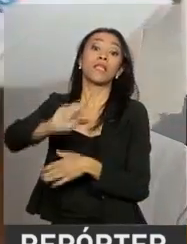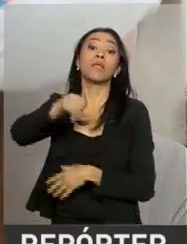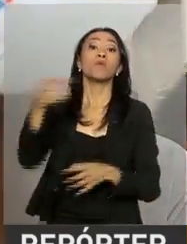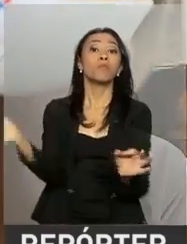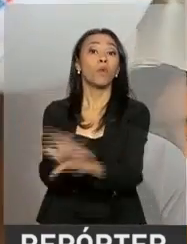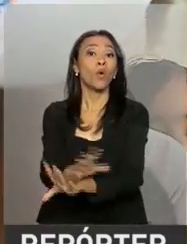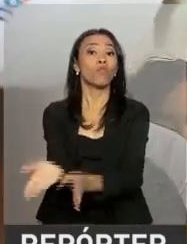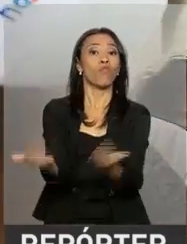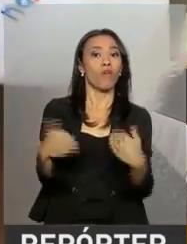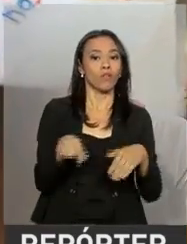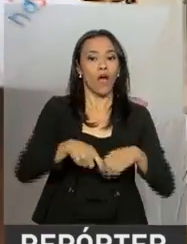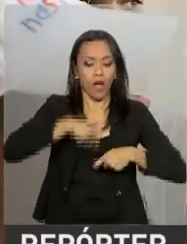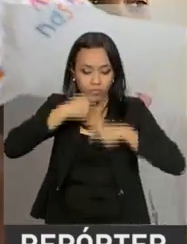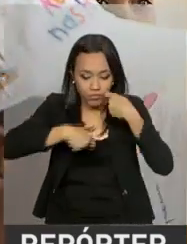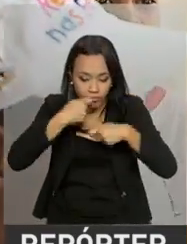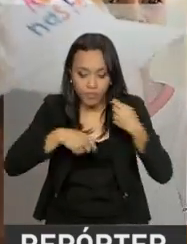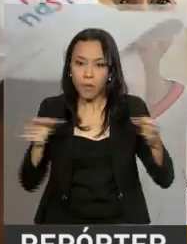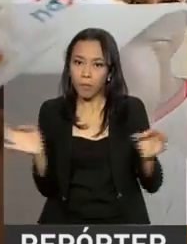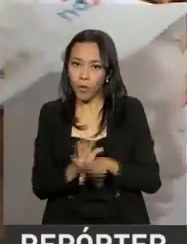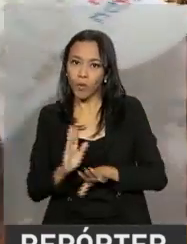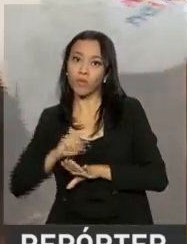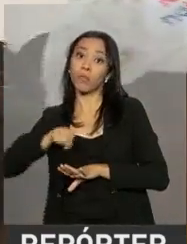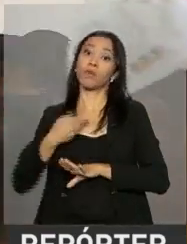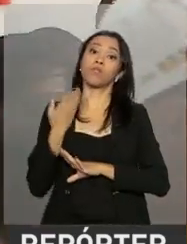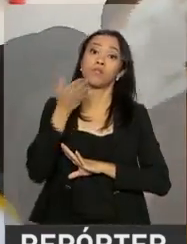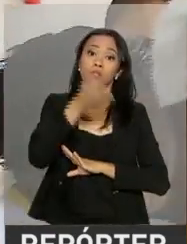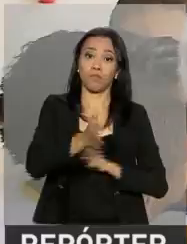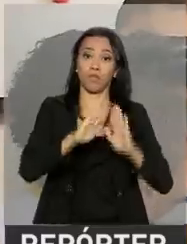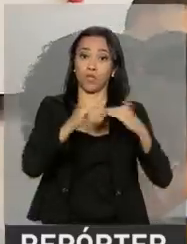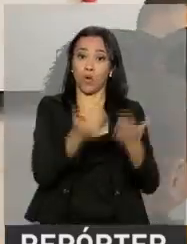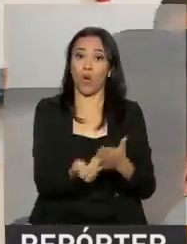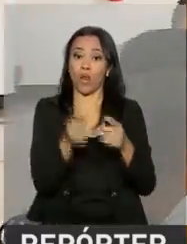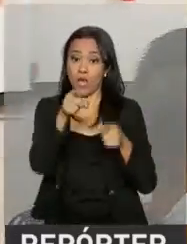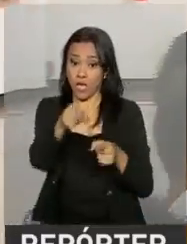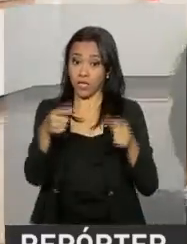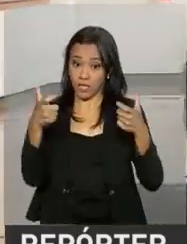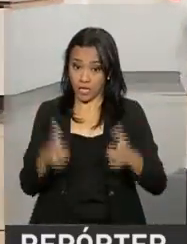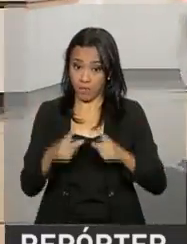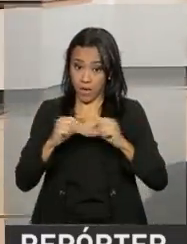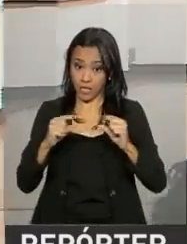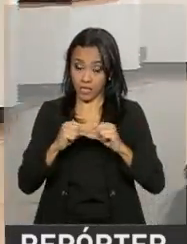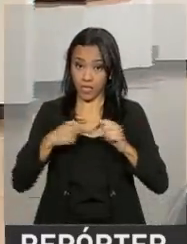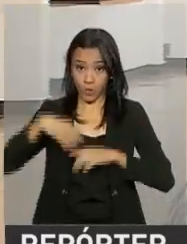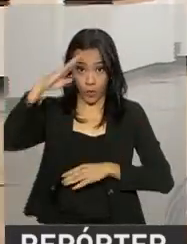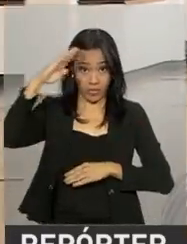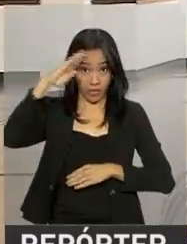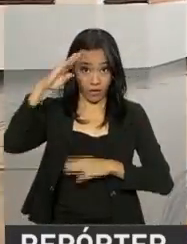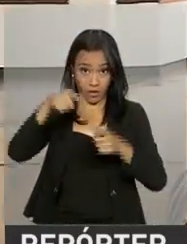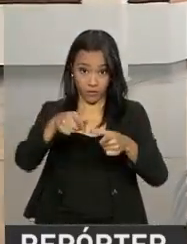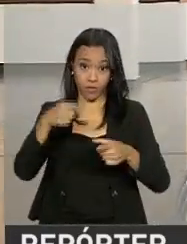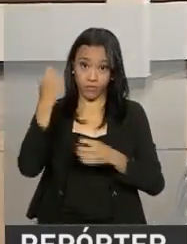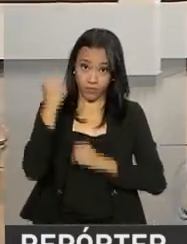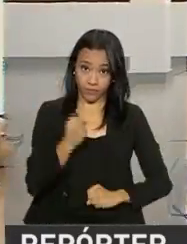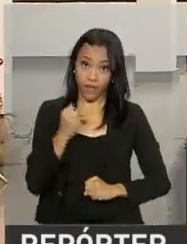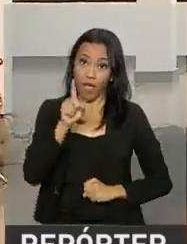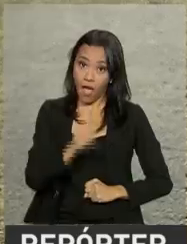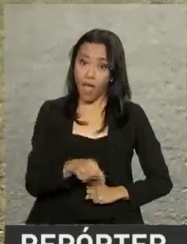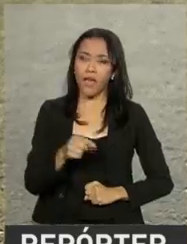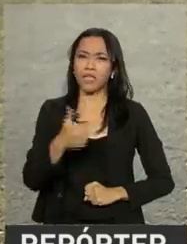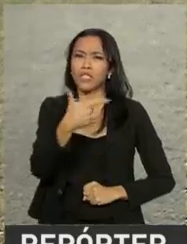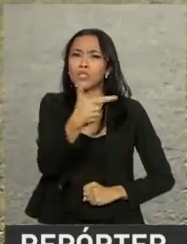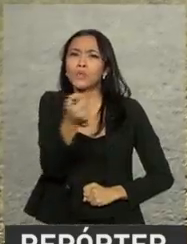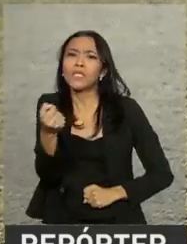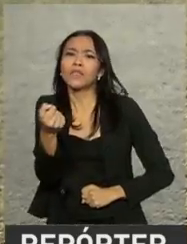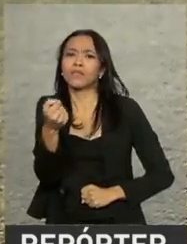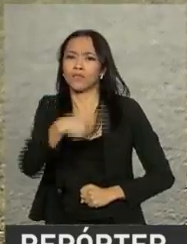aqui, em seguida vão para as escolas. Só neste núcleo do Exército em Brasília, são 800 estudantes atendidos pelo programa.